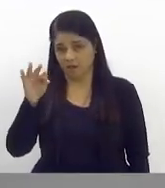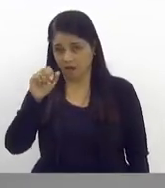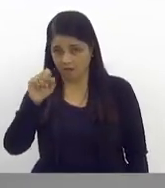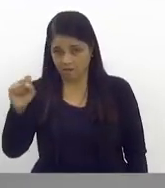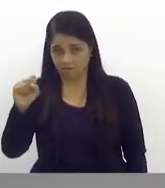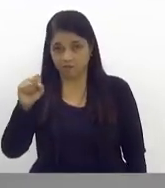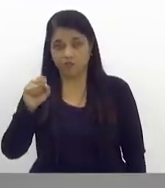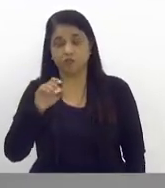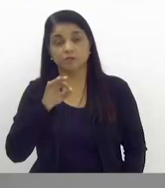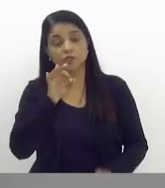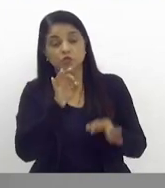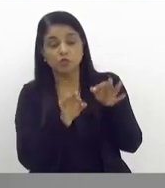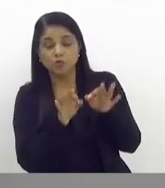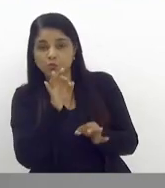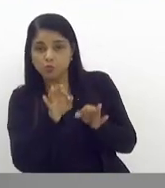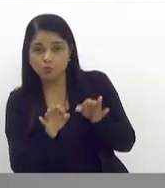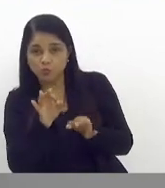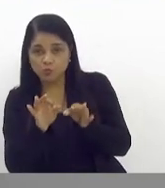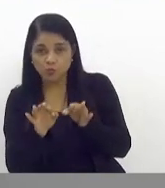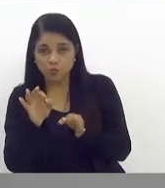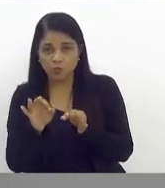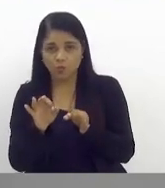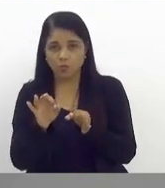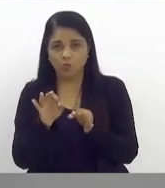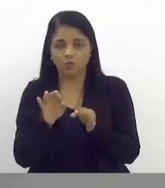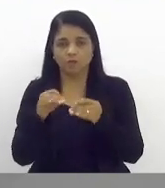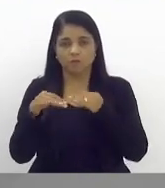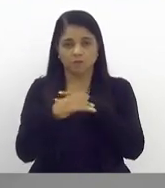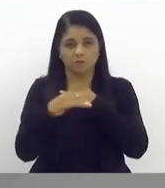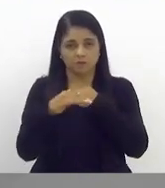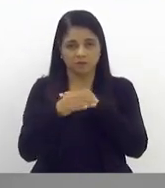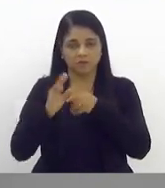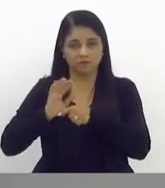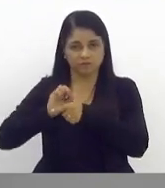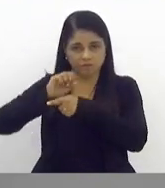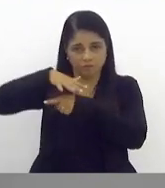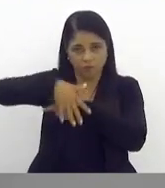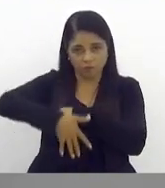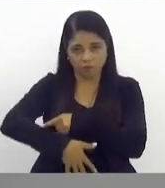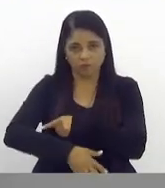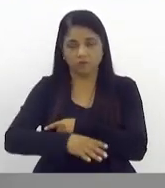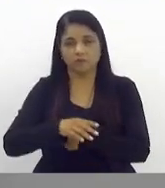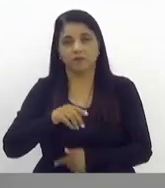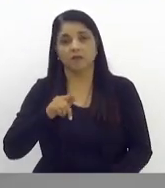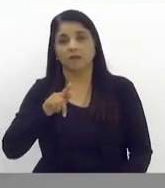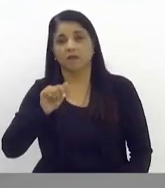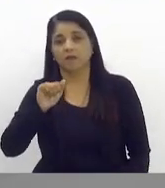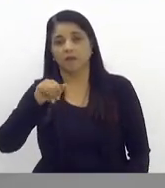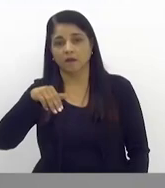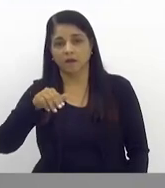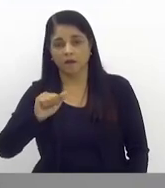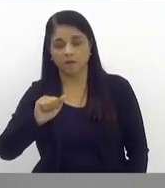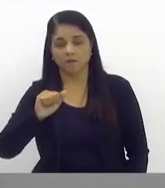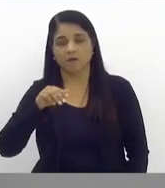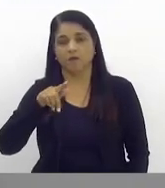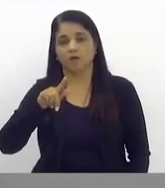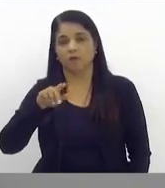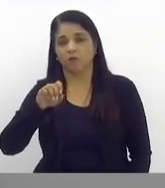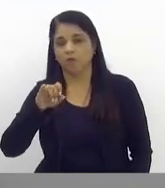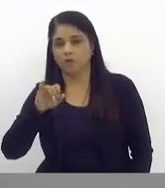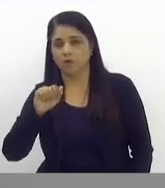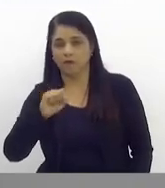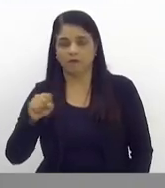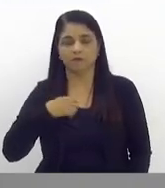que julgaram na cidade de Foz do Iguaçu, de Nova Gama, em Goiás, de Cascavel, no